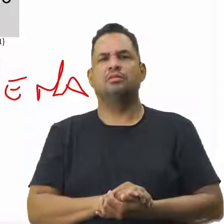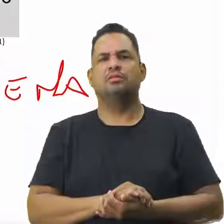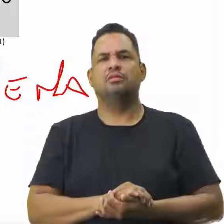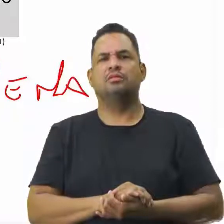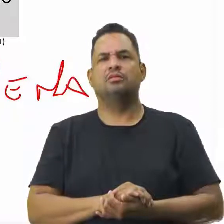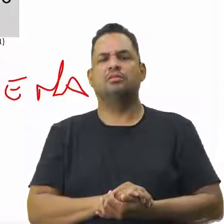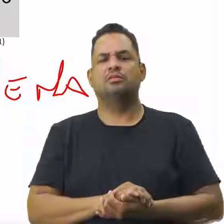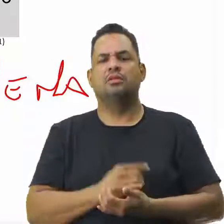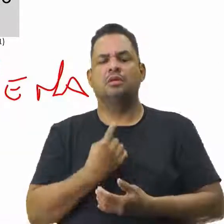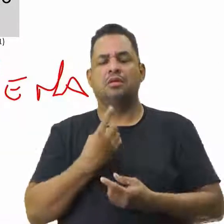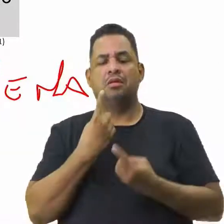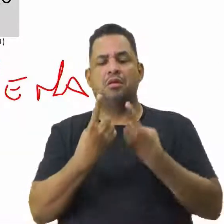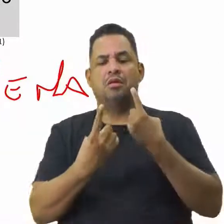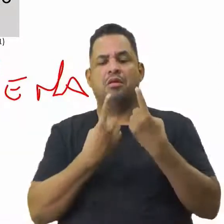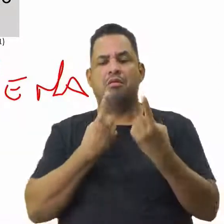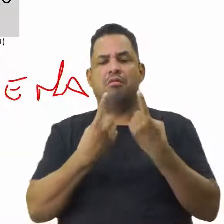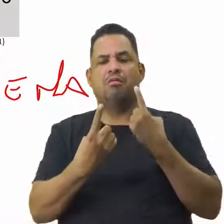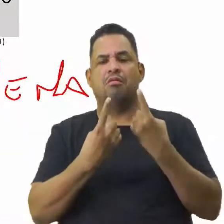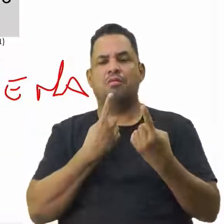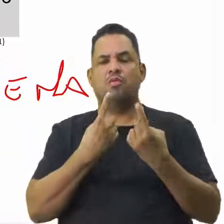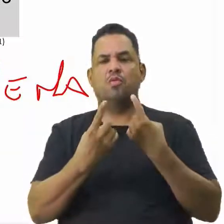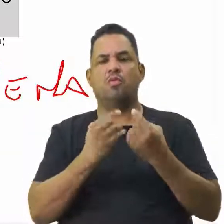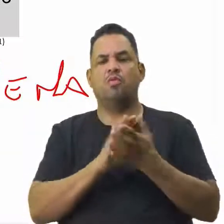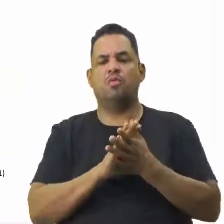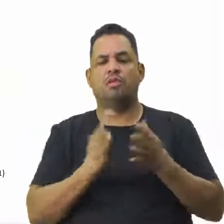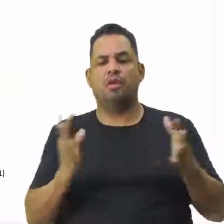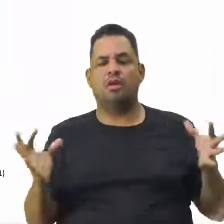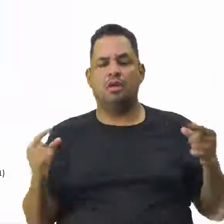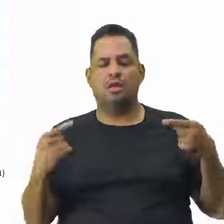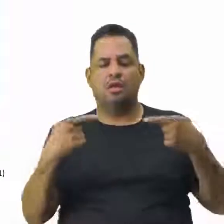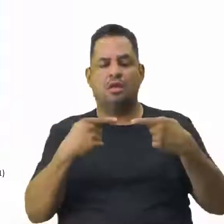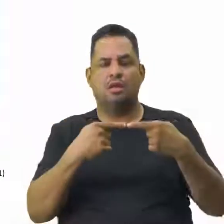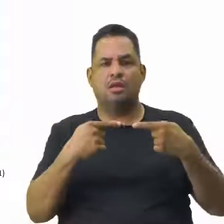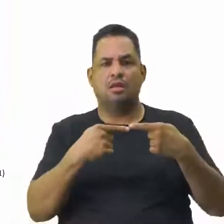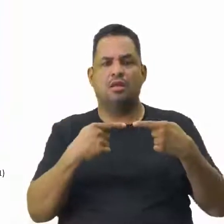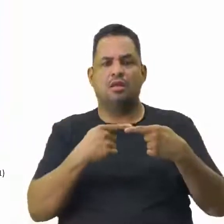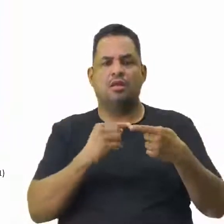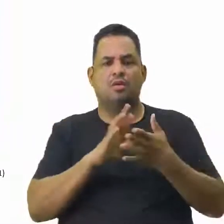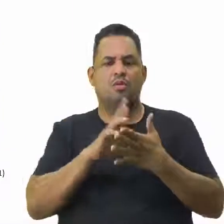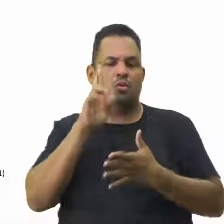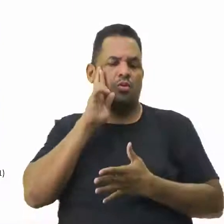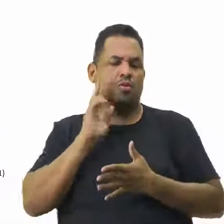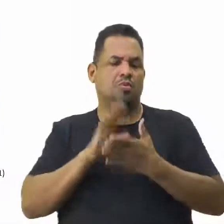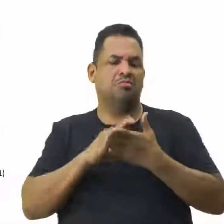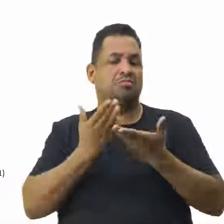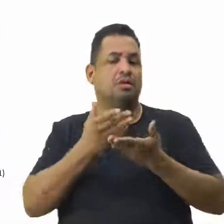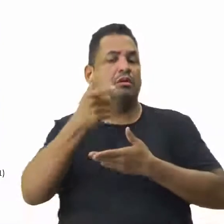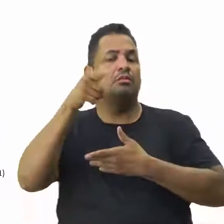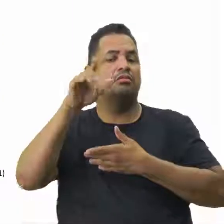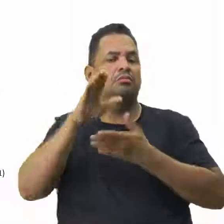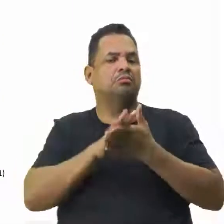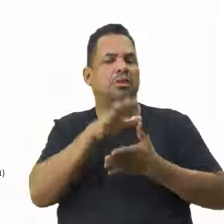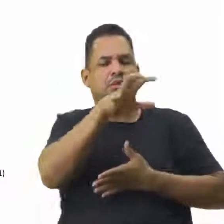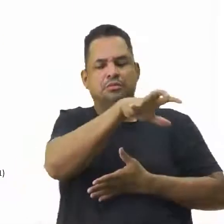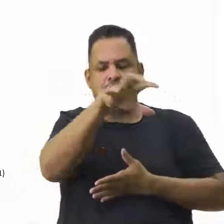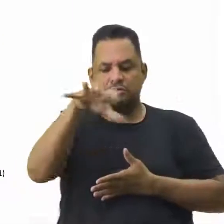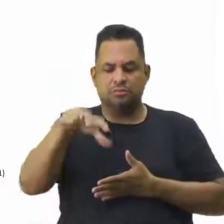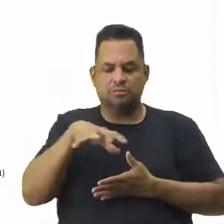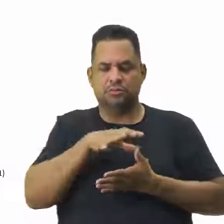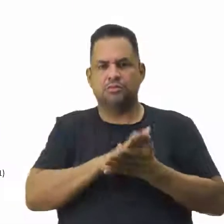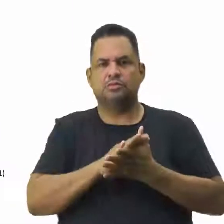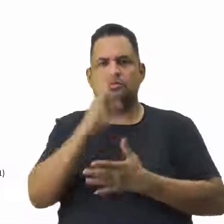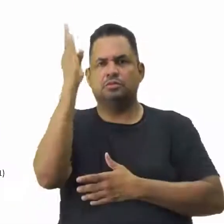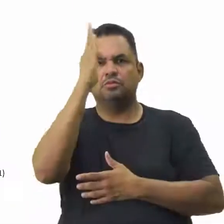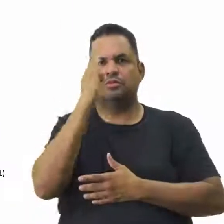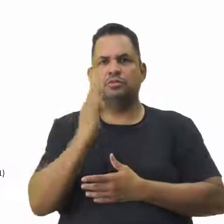nossa rodovia vai integrar Rondônia ao restante do Brasil. Certo? Mas